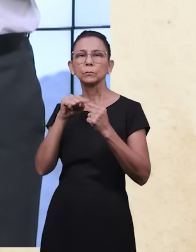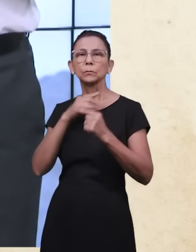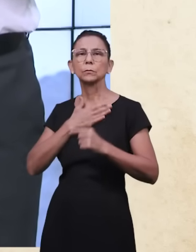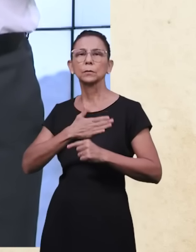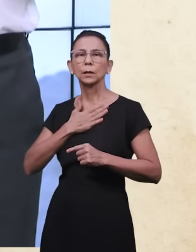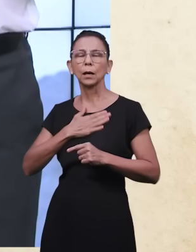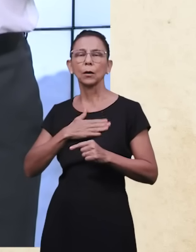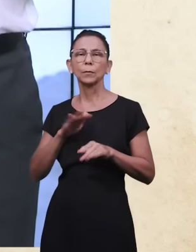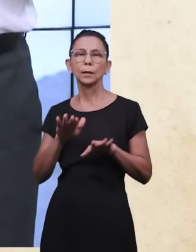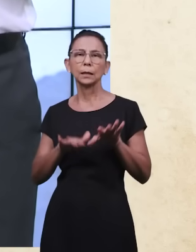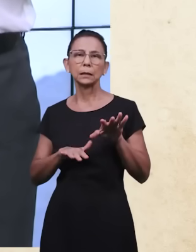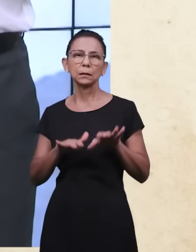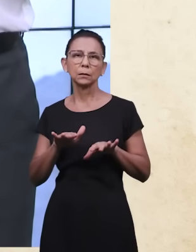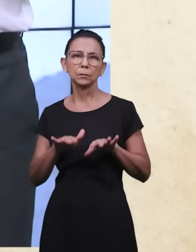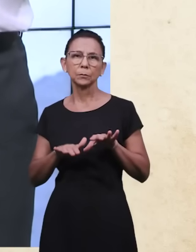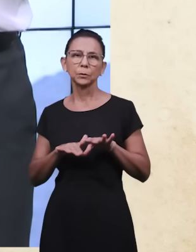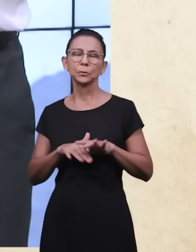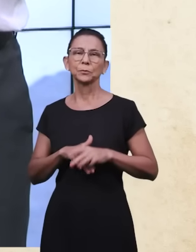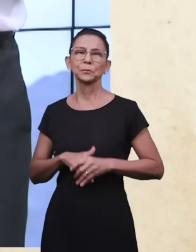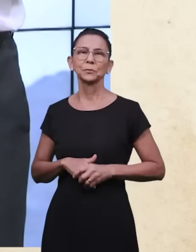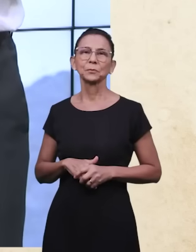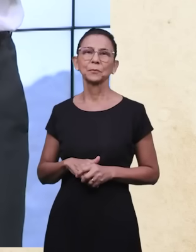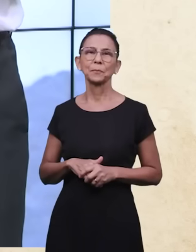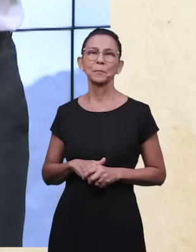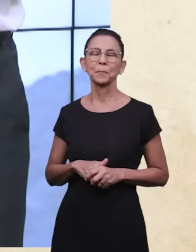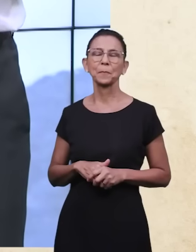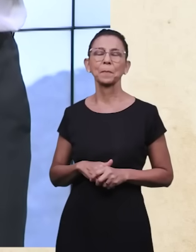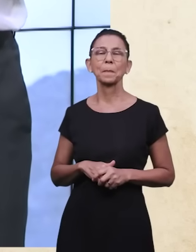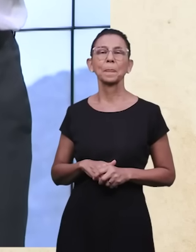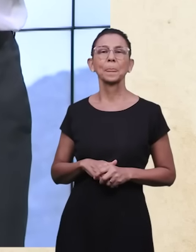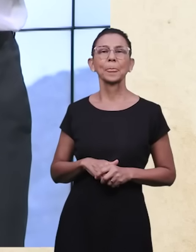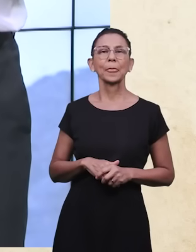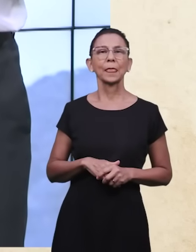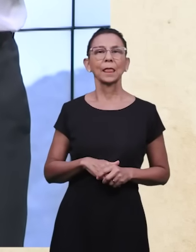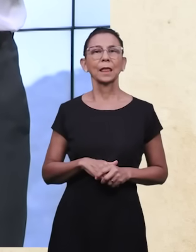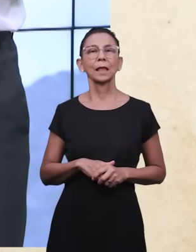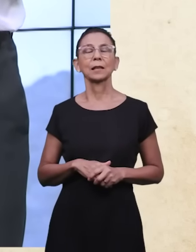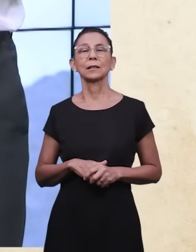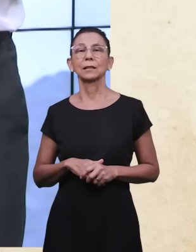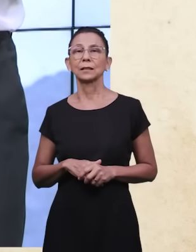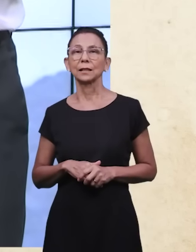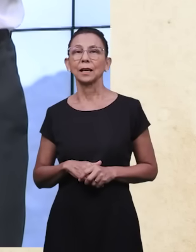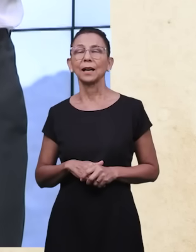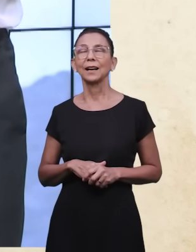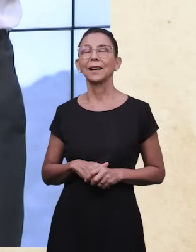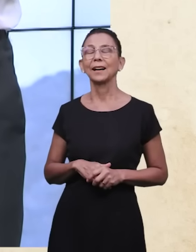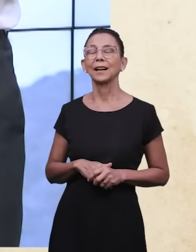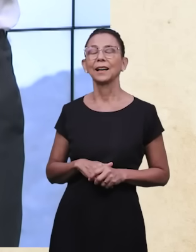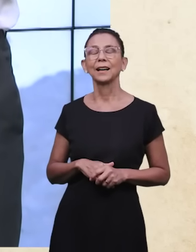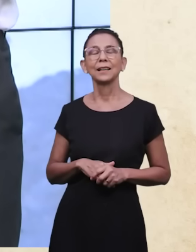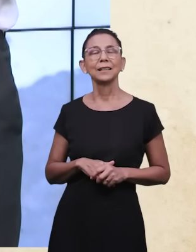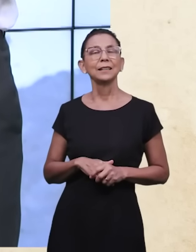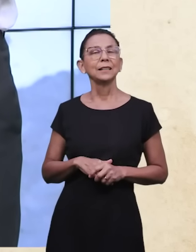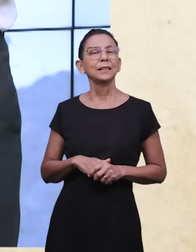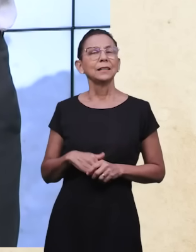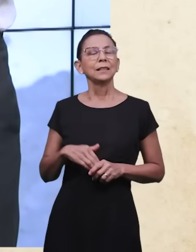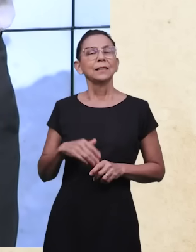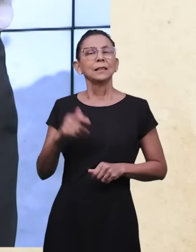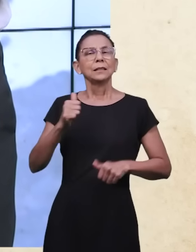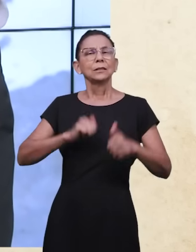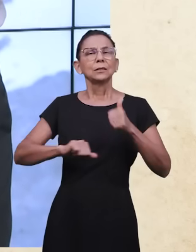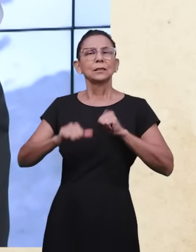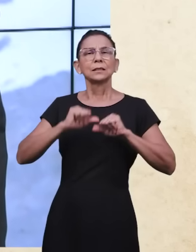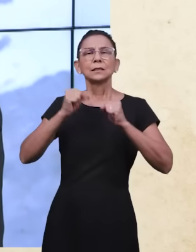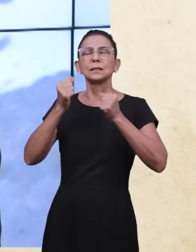E encerrando, não poderia deixar de falar de quem escreveu esse versículo. Lançando sobre ele toda a vossa